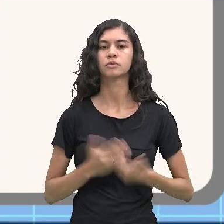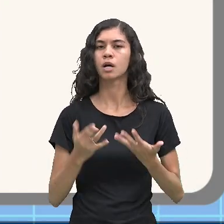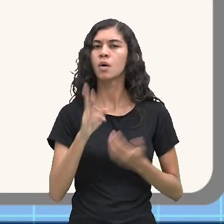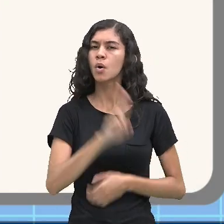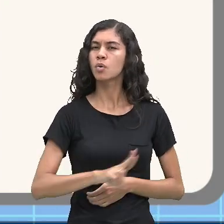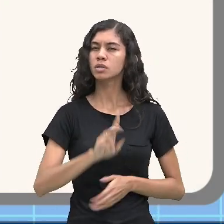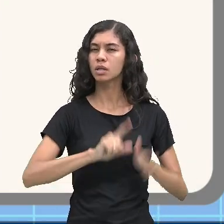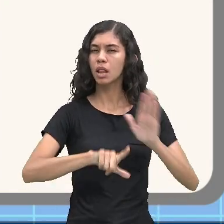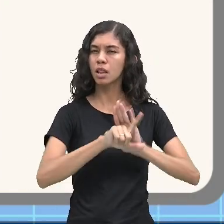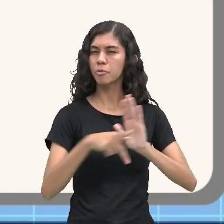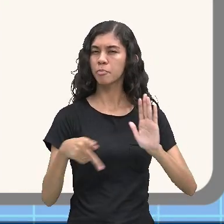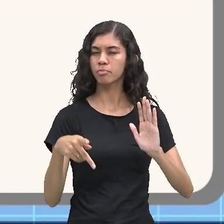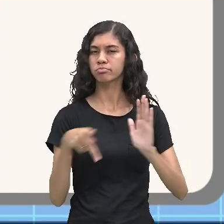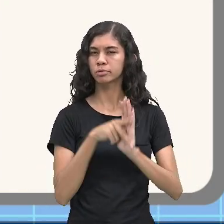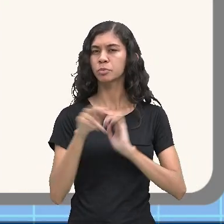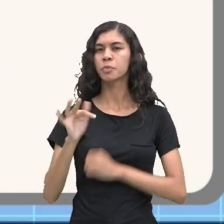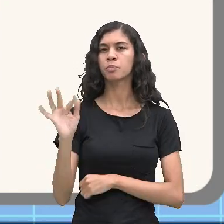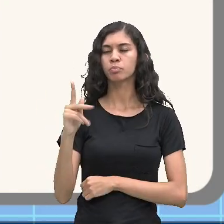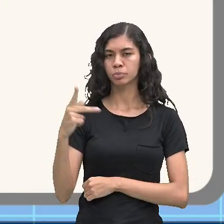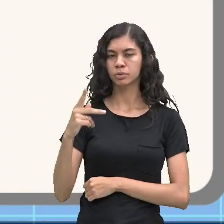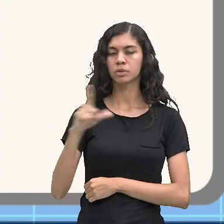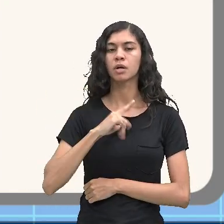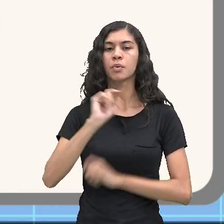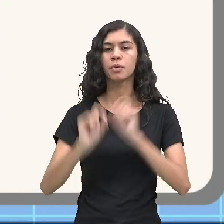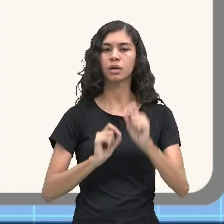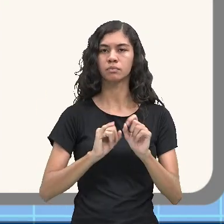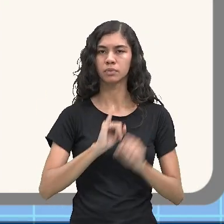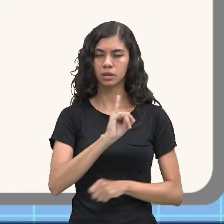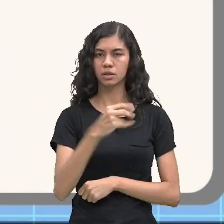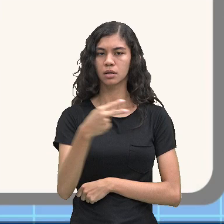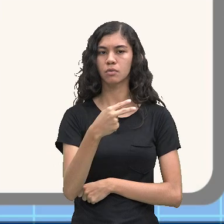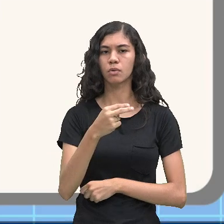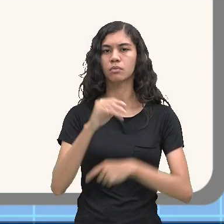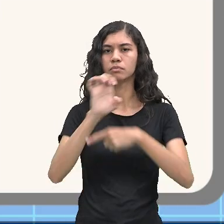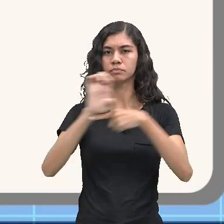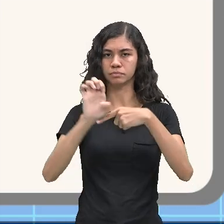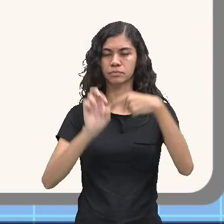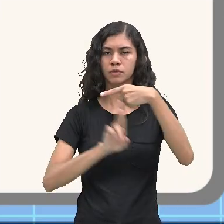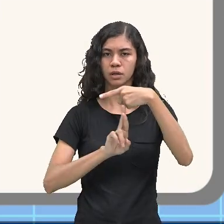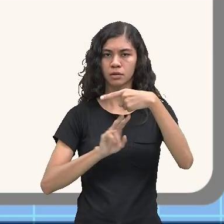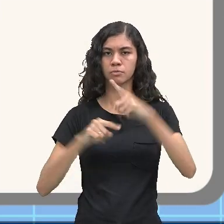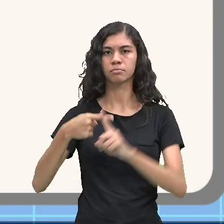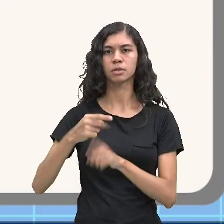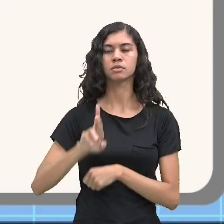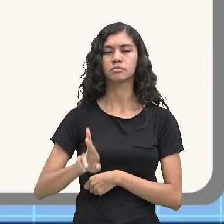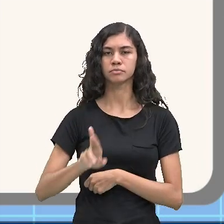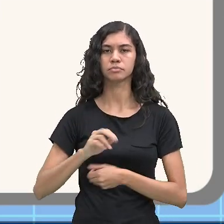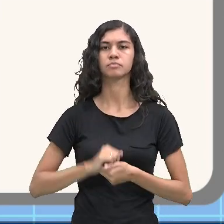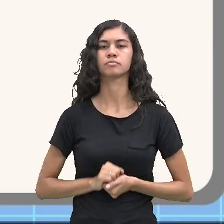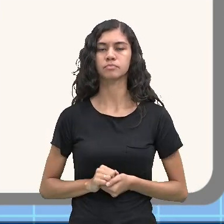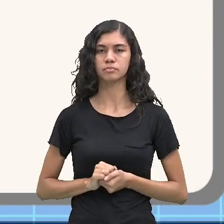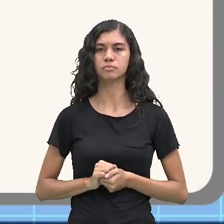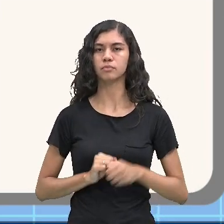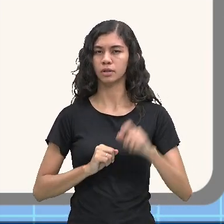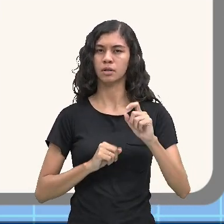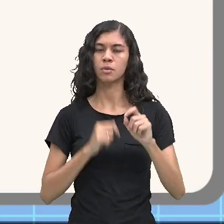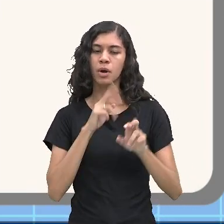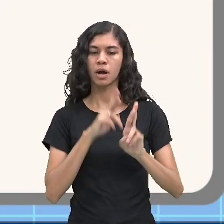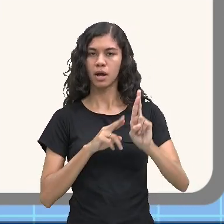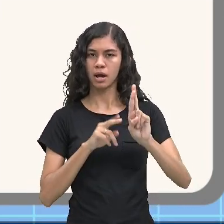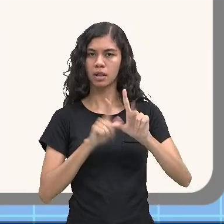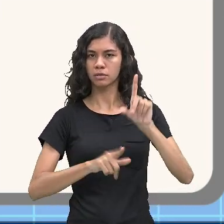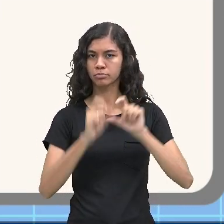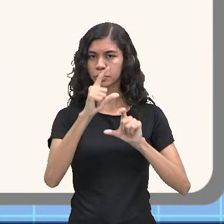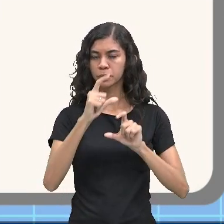Pouillet, nós temos I é igual a E sobre R mais R. Rzão mais Rzinho, não é? Força eletromotriz